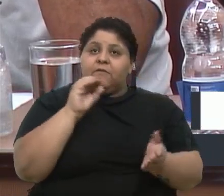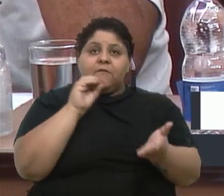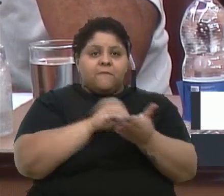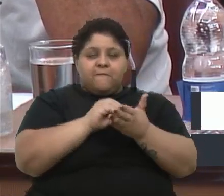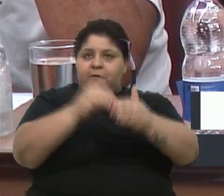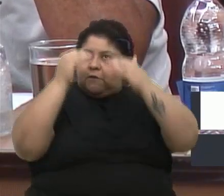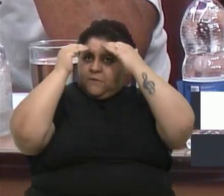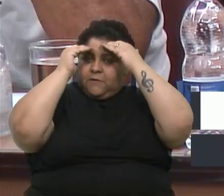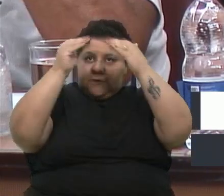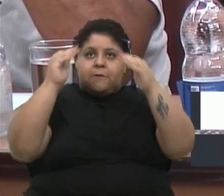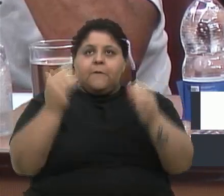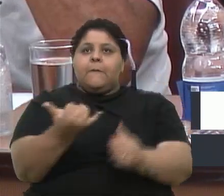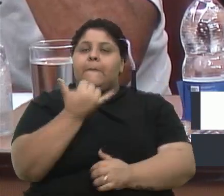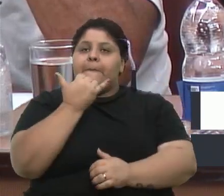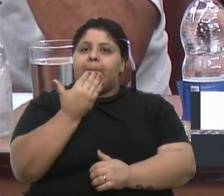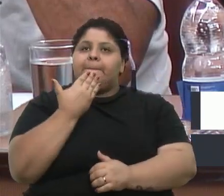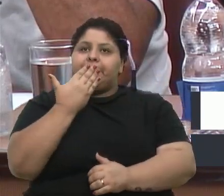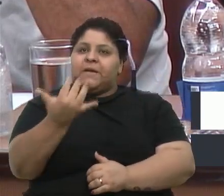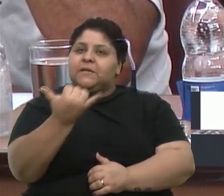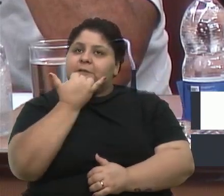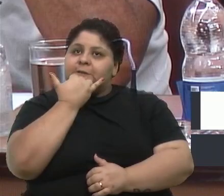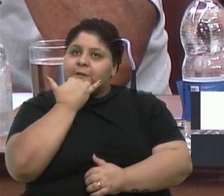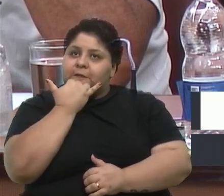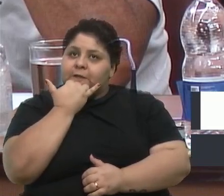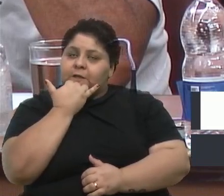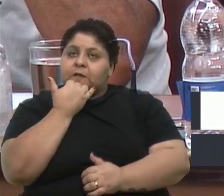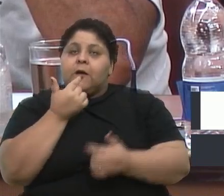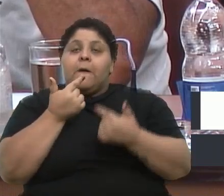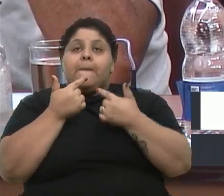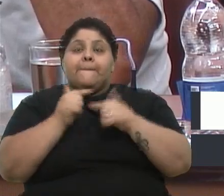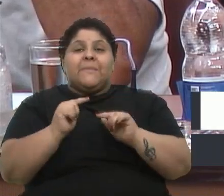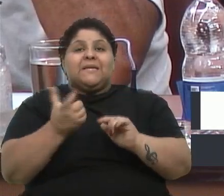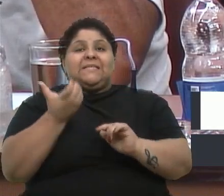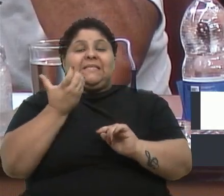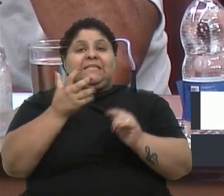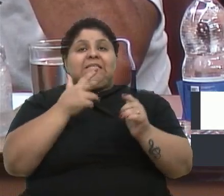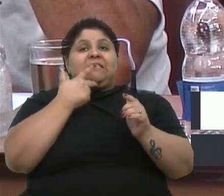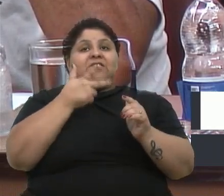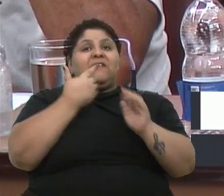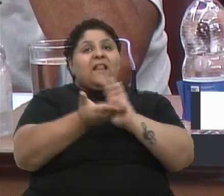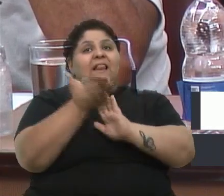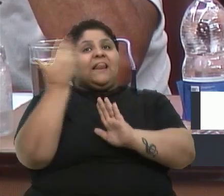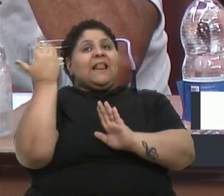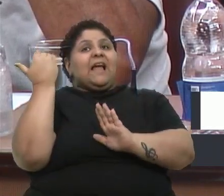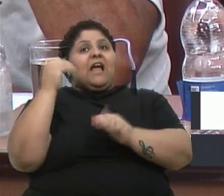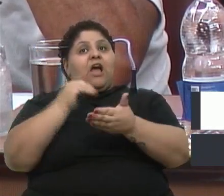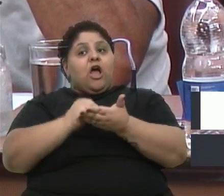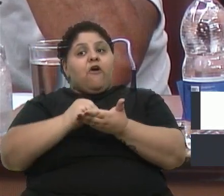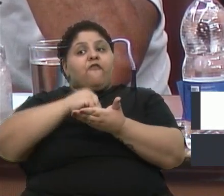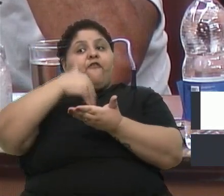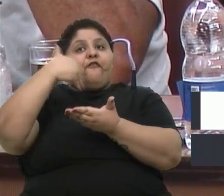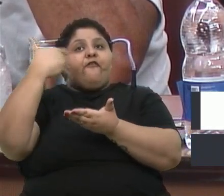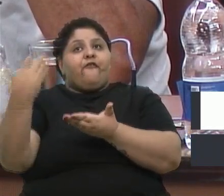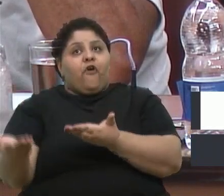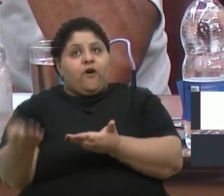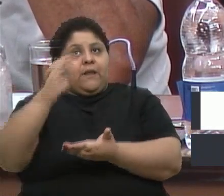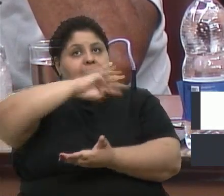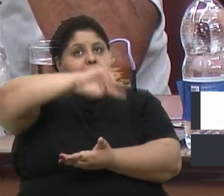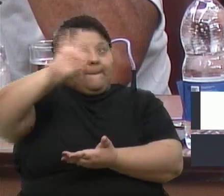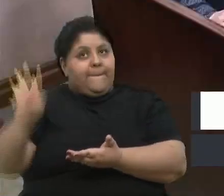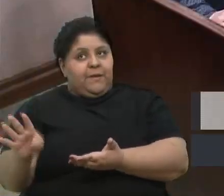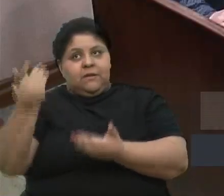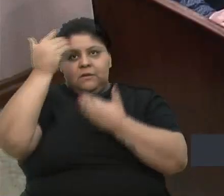desculpa em nome da bancada do PDT, né, mas, de repente, ele quis se referir a esse episódio lá que o senhor também falou fora dos microfones naquele momento.